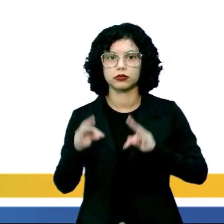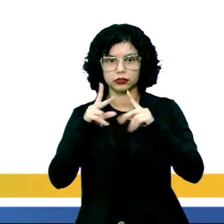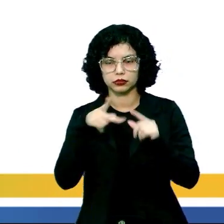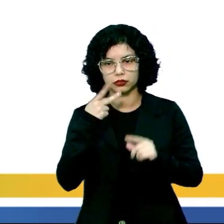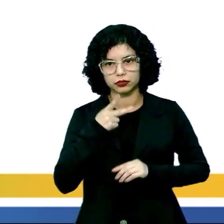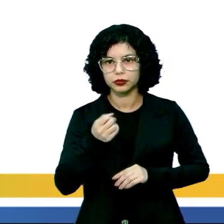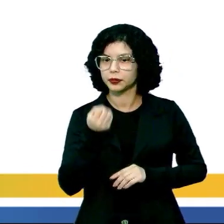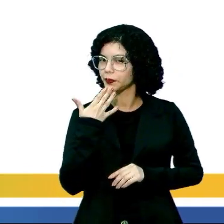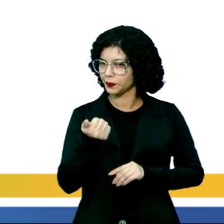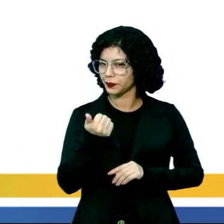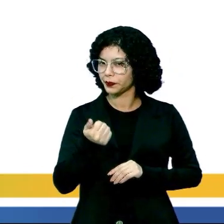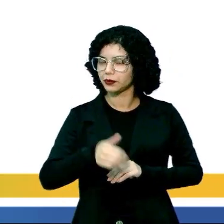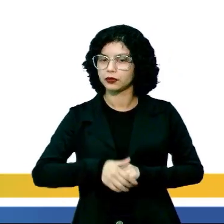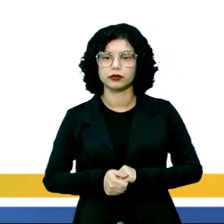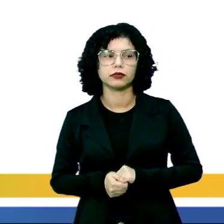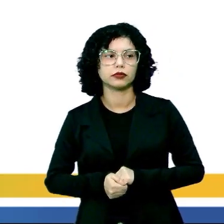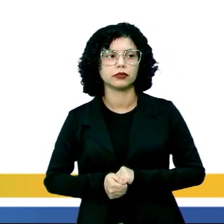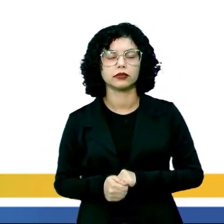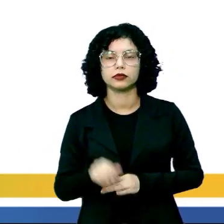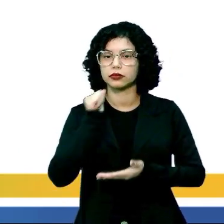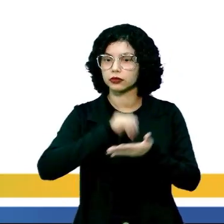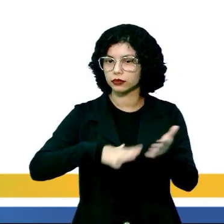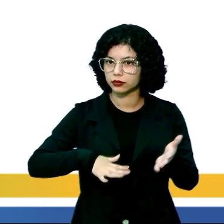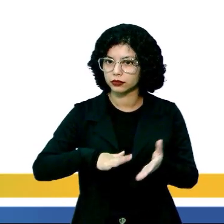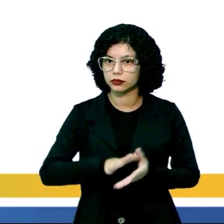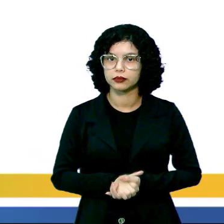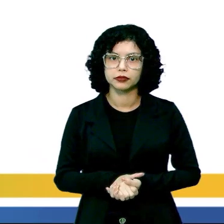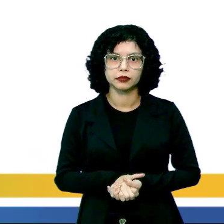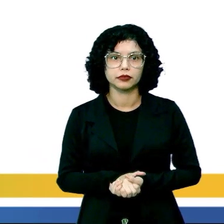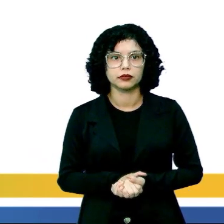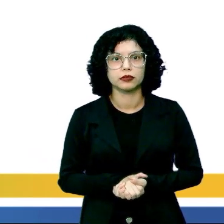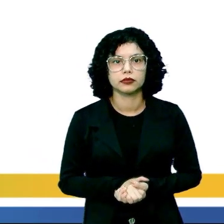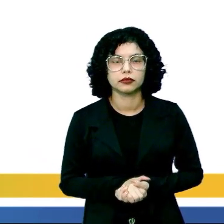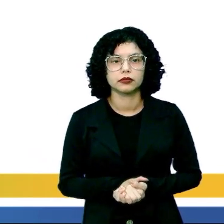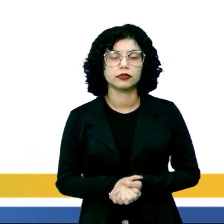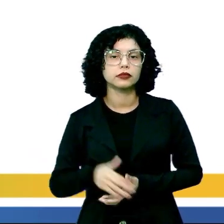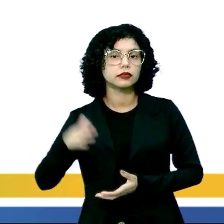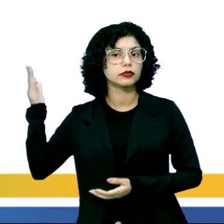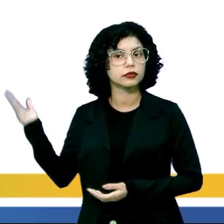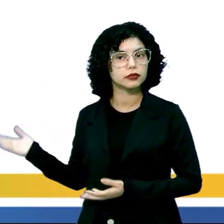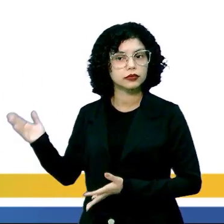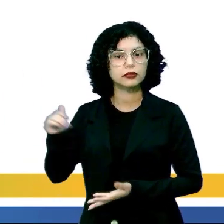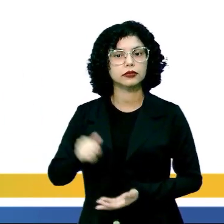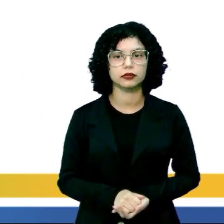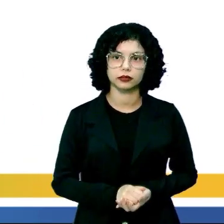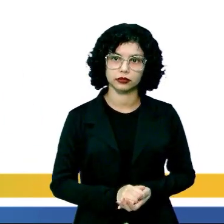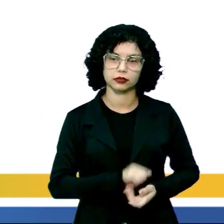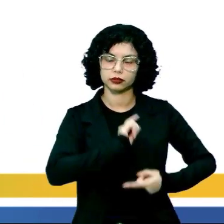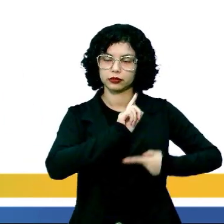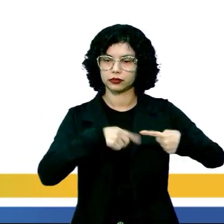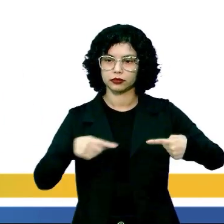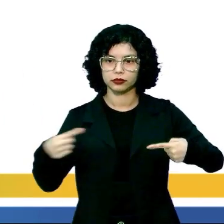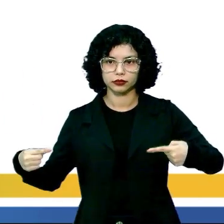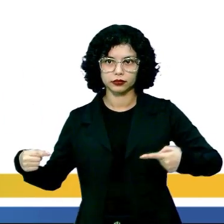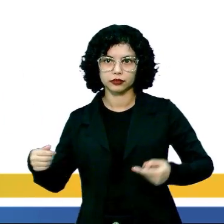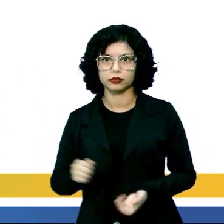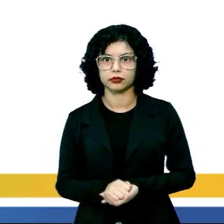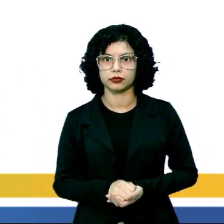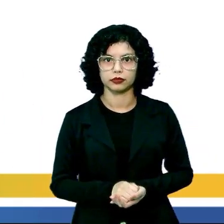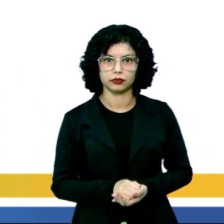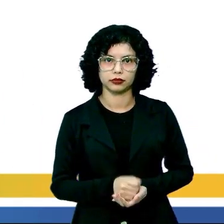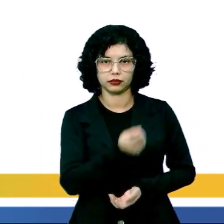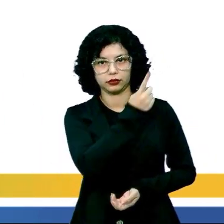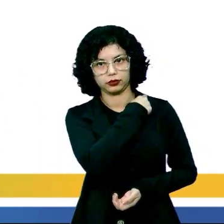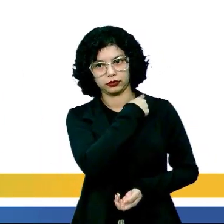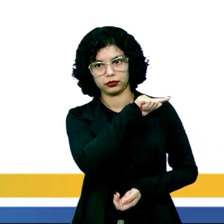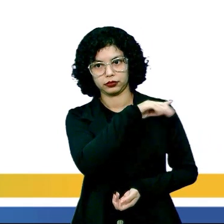foi falado, tá certo? Vamos para as questões? Essa é uma questão do livro de vocês. tá? Lá do primeiro